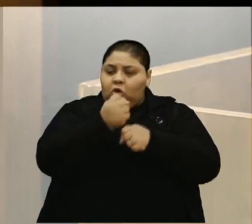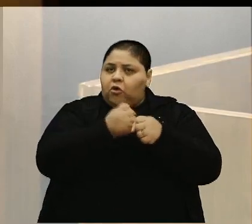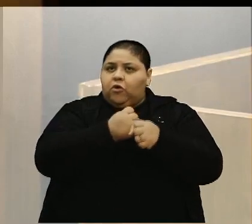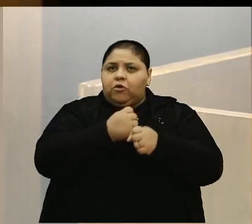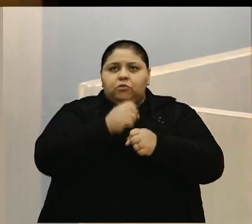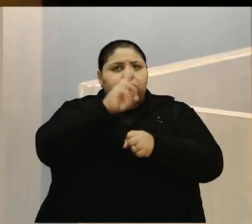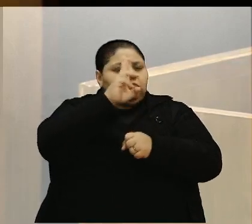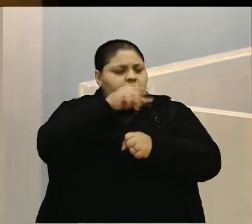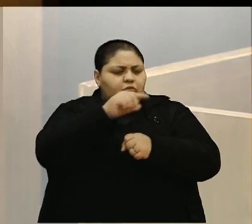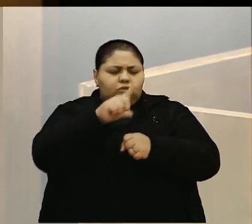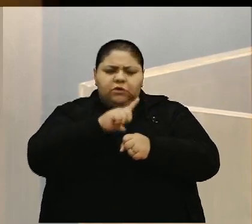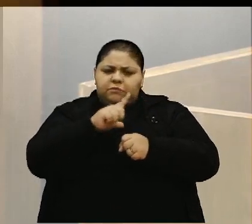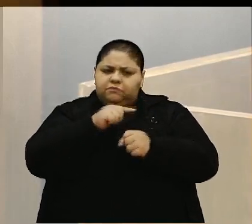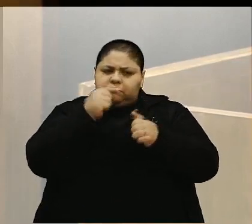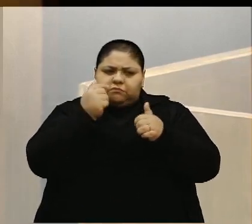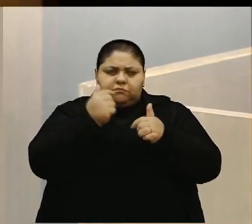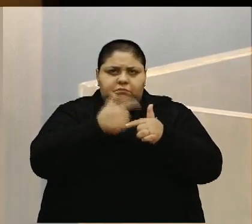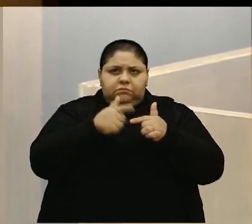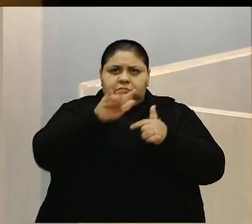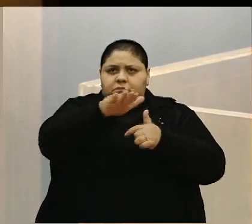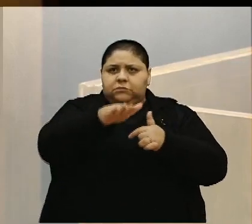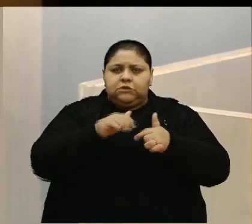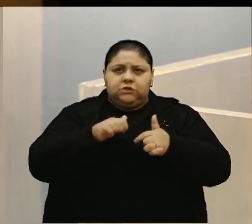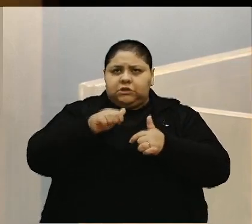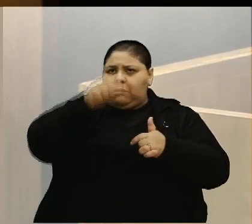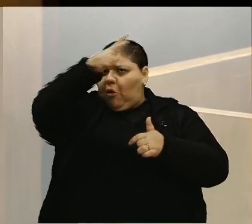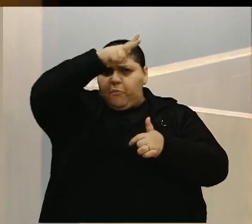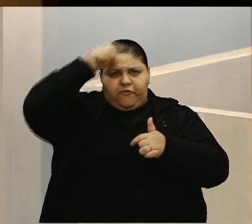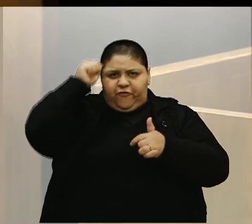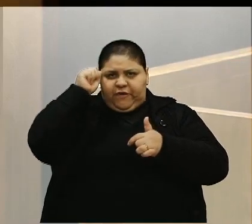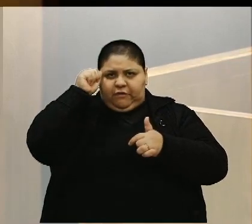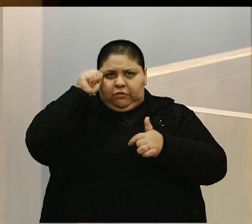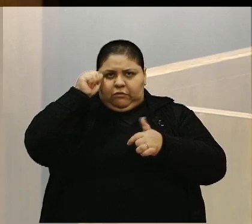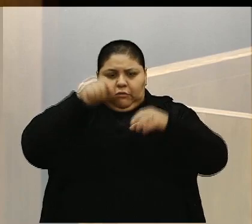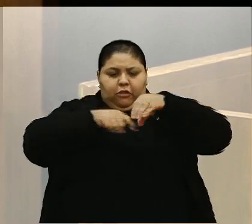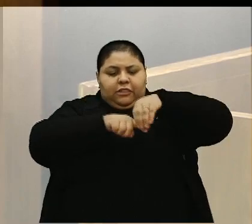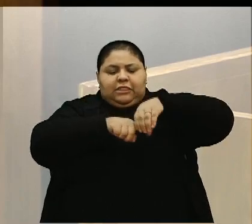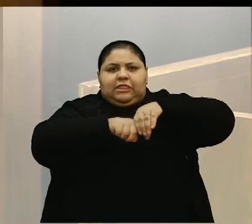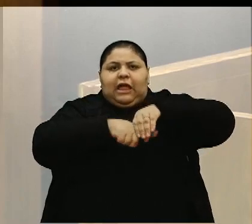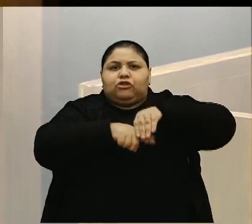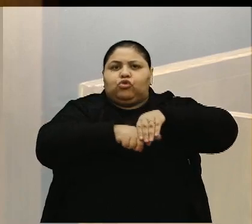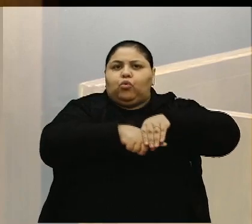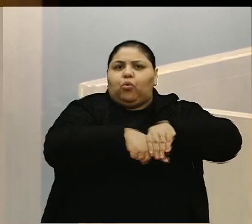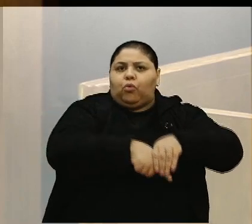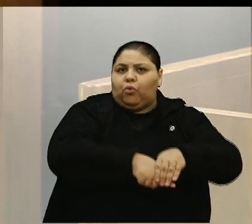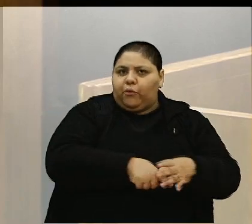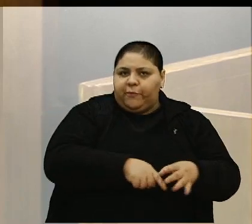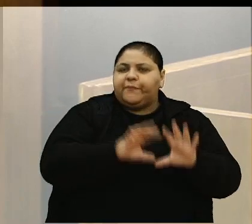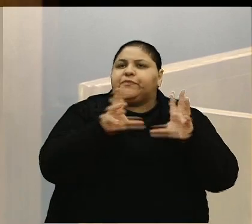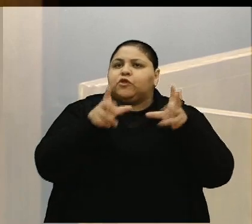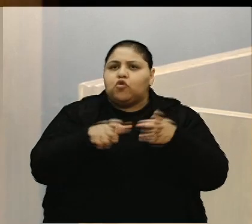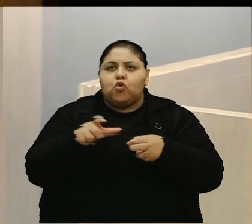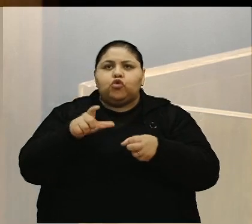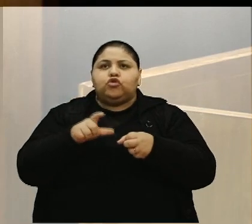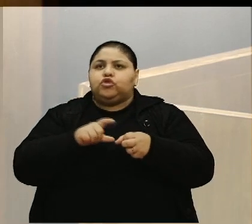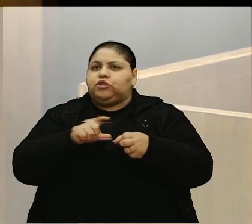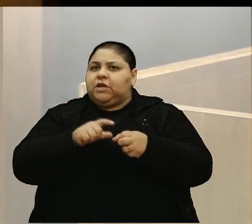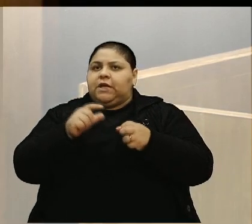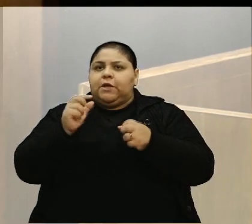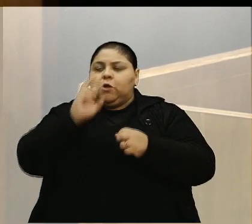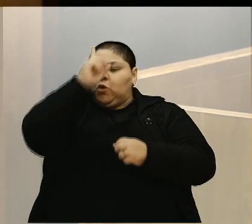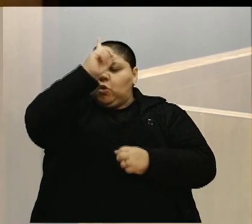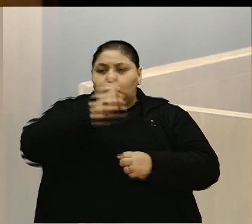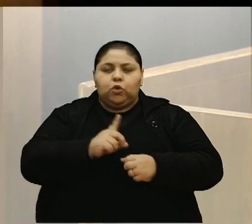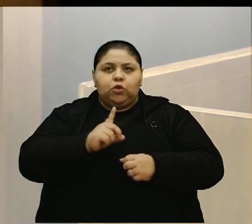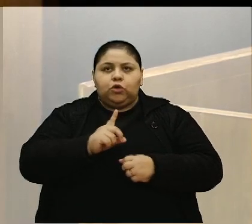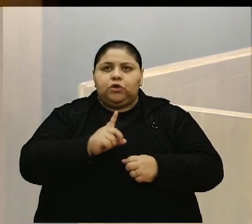nunca tive essa relação de chamar o prefeito desta forma. Mas eu não me preocupo só com o centro, porque todos têm o direito e ninguém